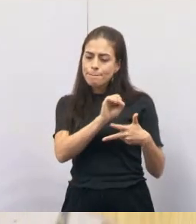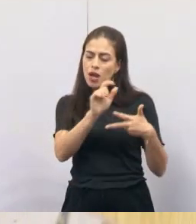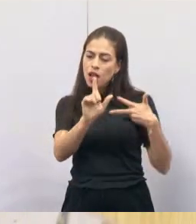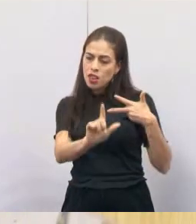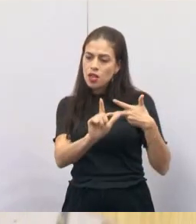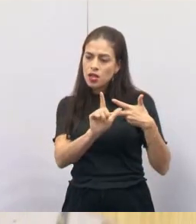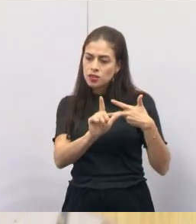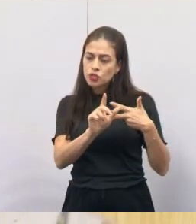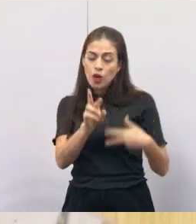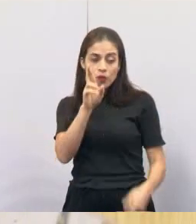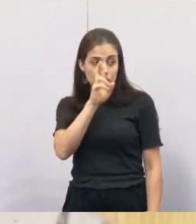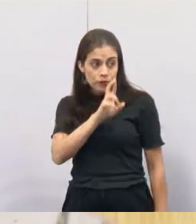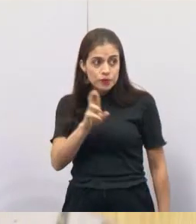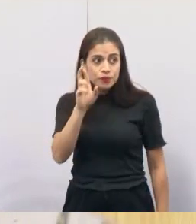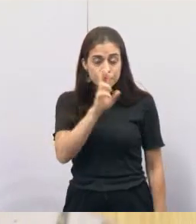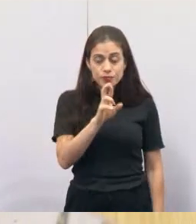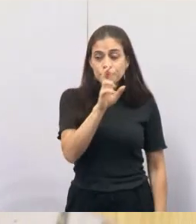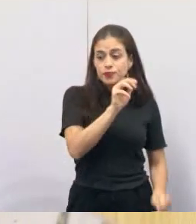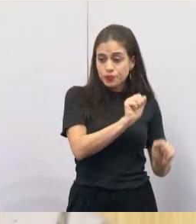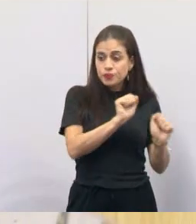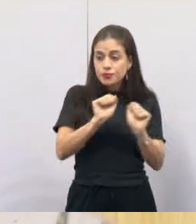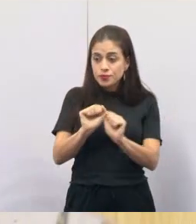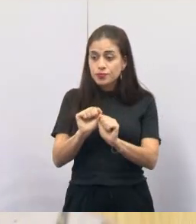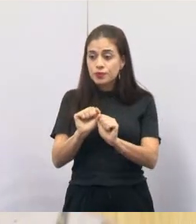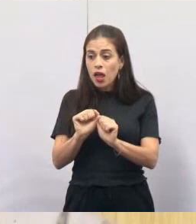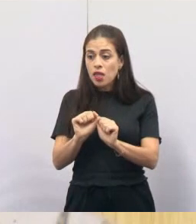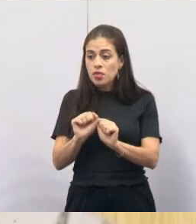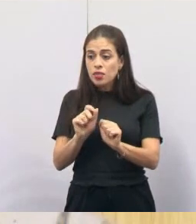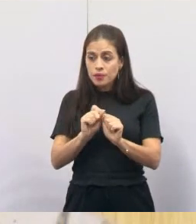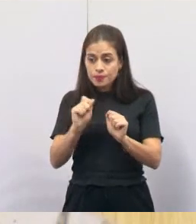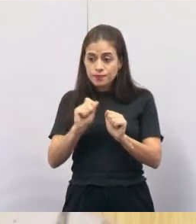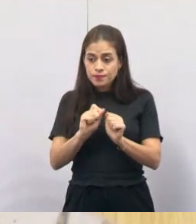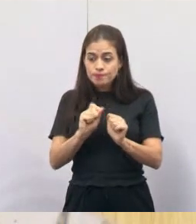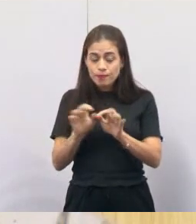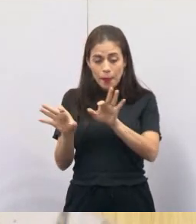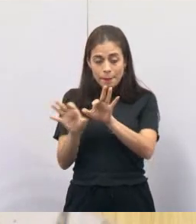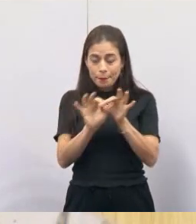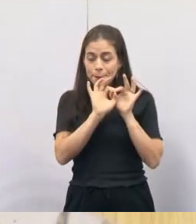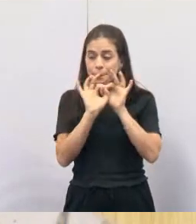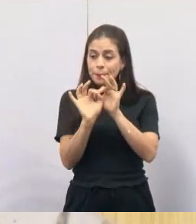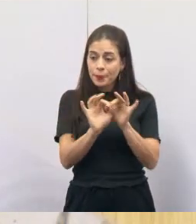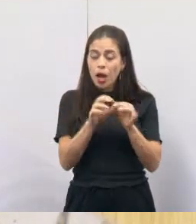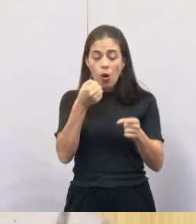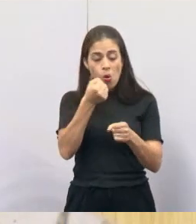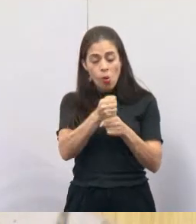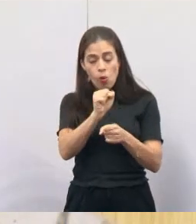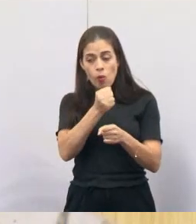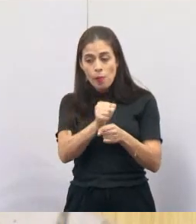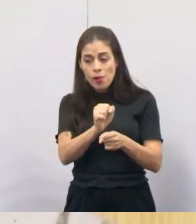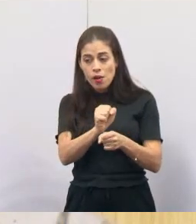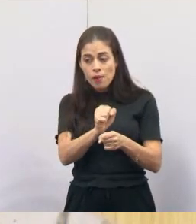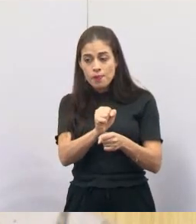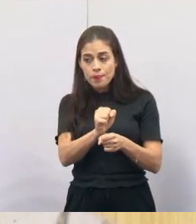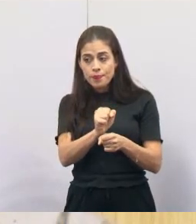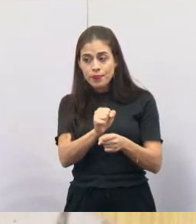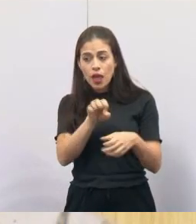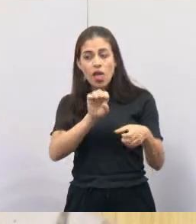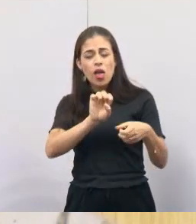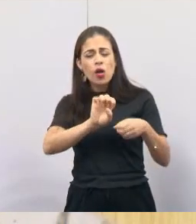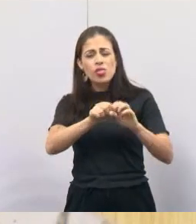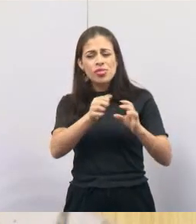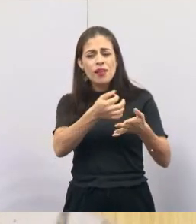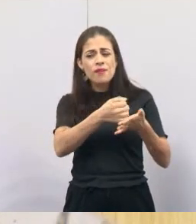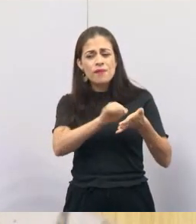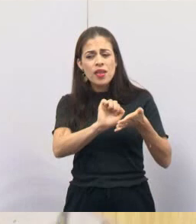Legislativo em fiscalizar atos, ações, parcerias, obras e contratos firmados